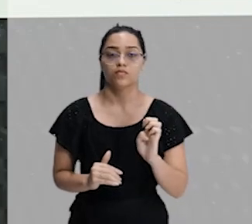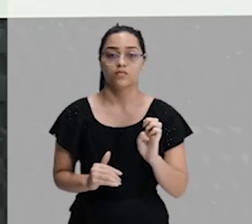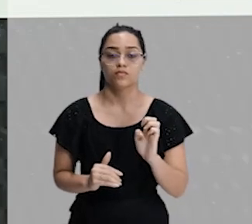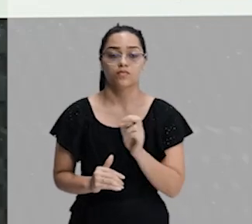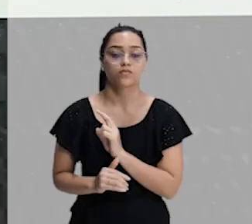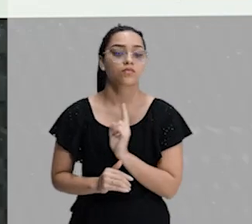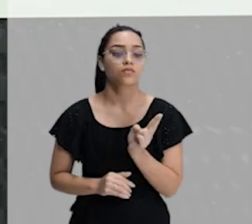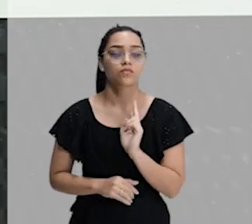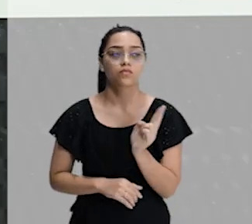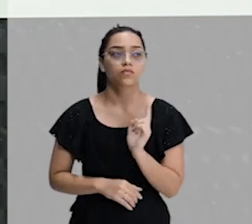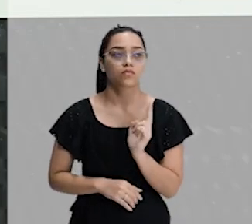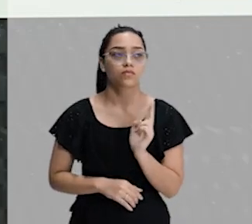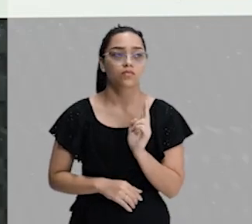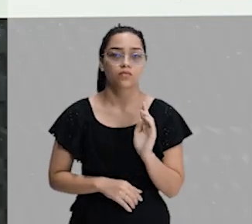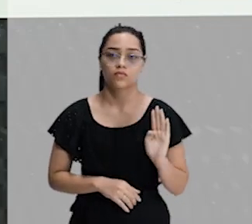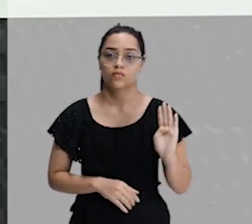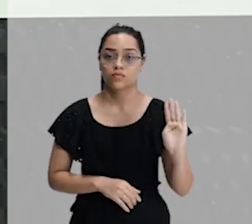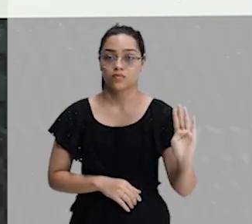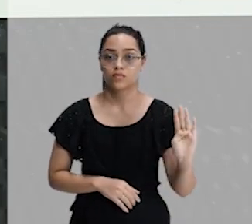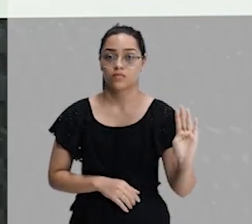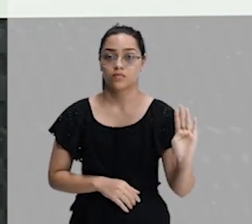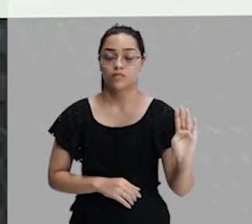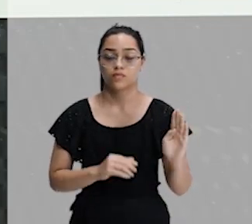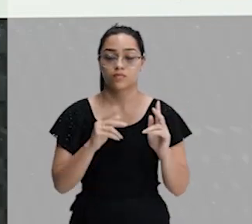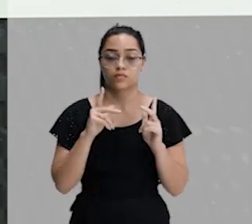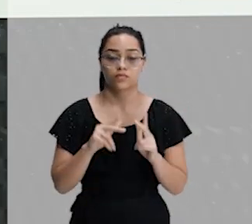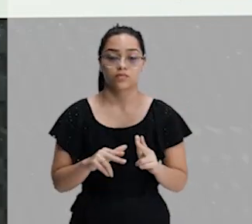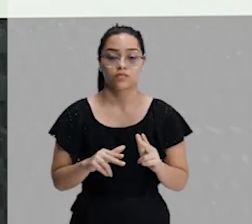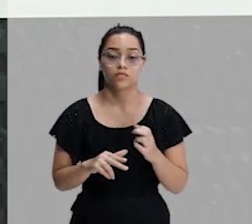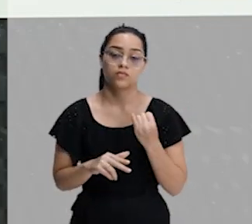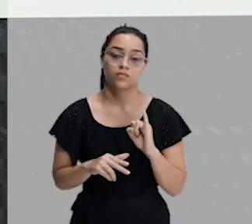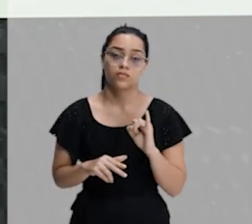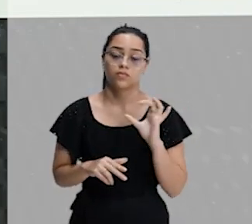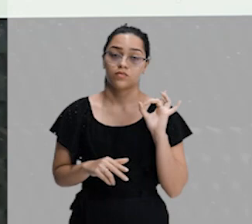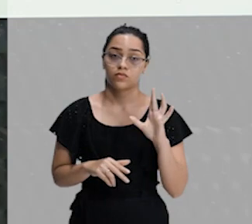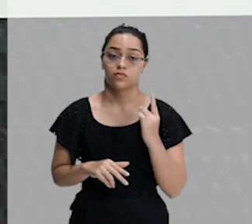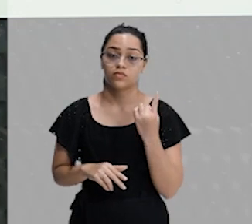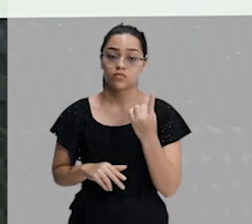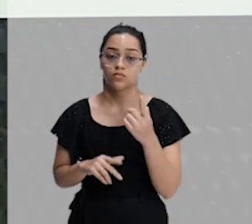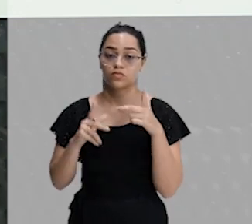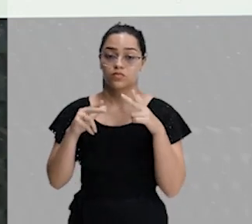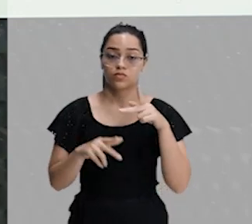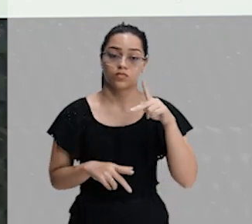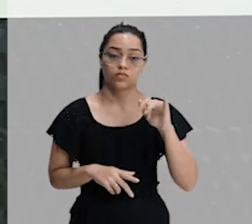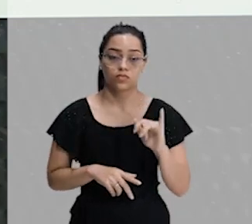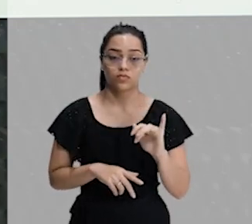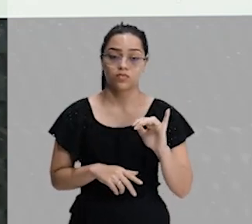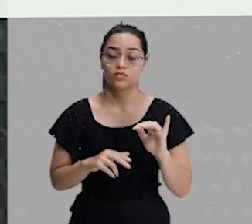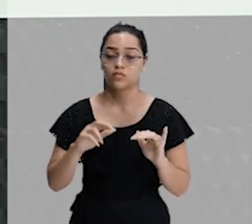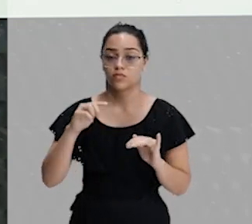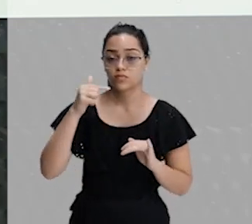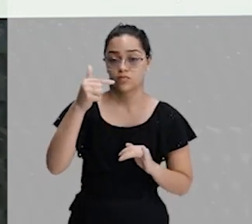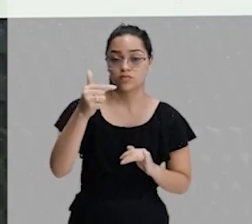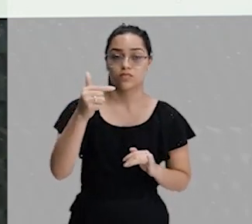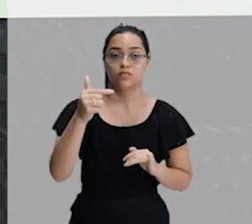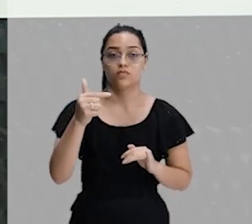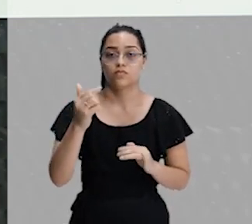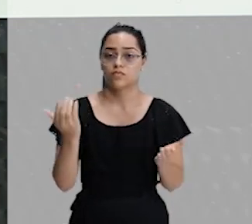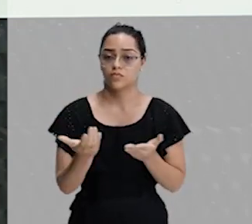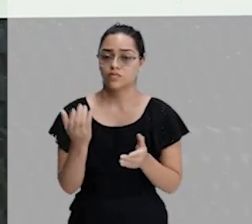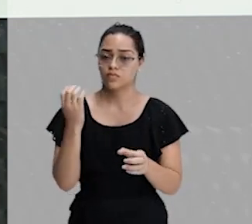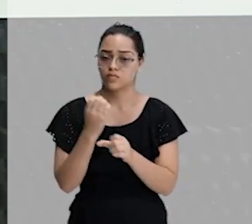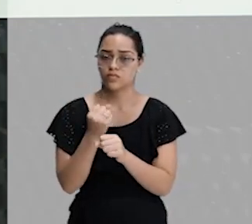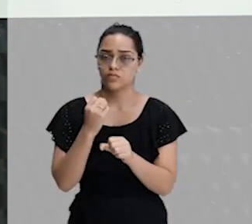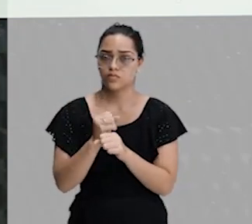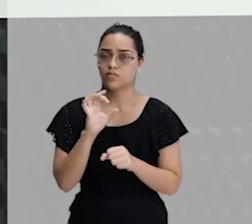vou chamar de B, é igual, se for apenas 1, é πr ao quadrado. Vamos calcular a